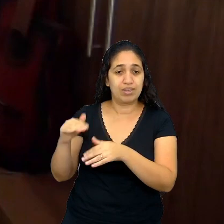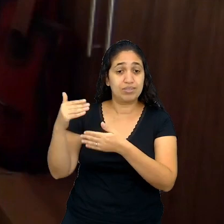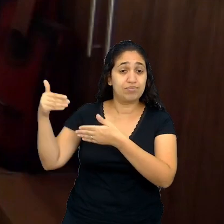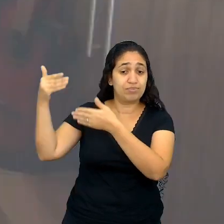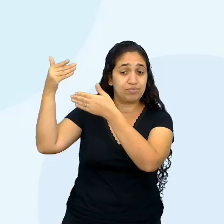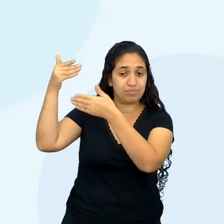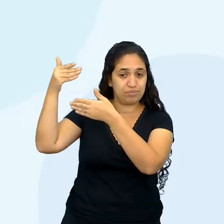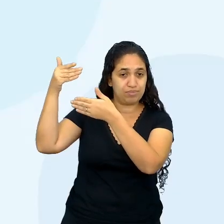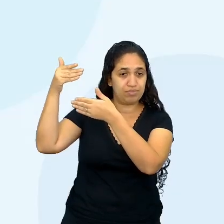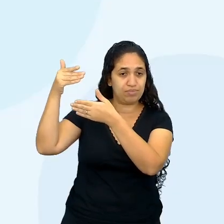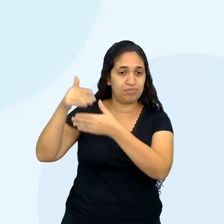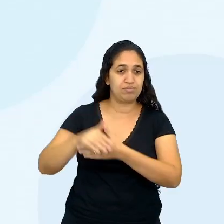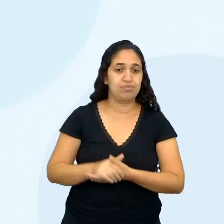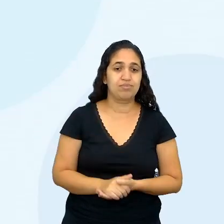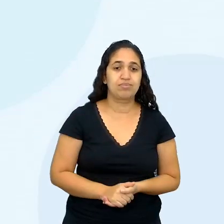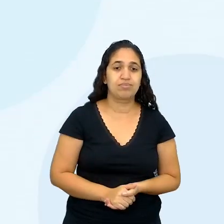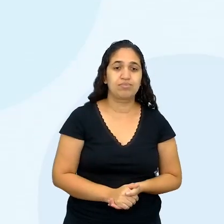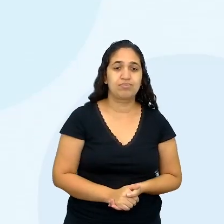favor.